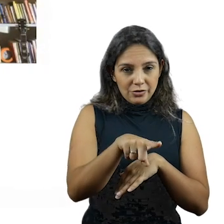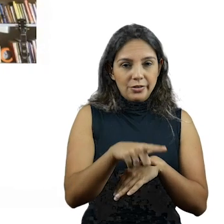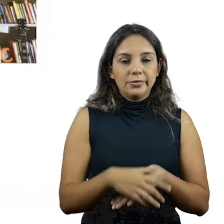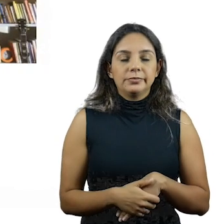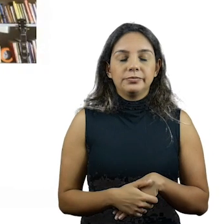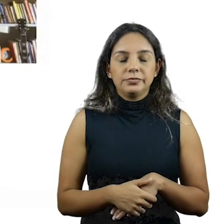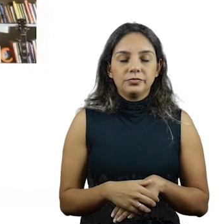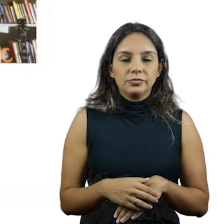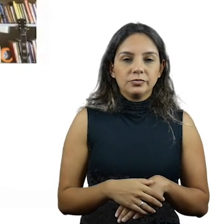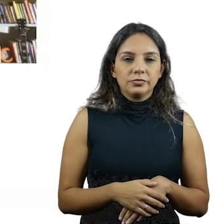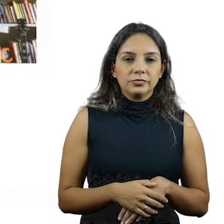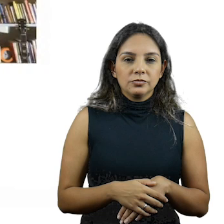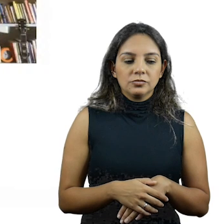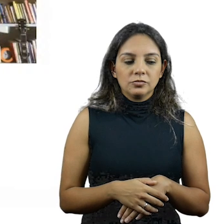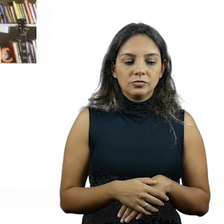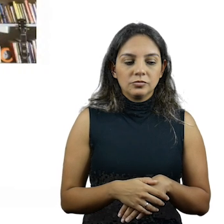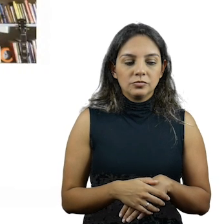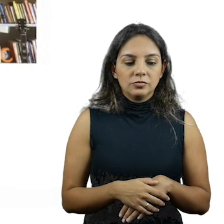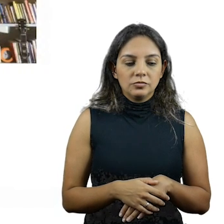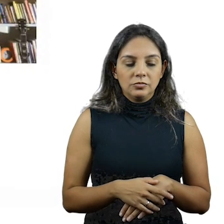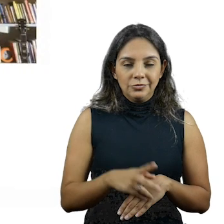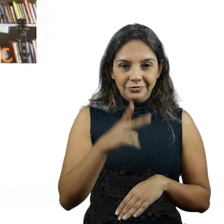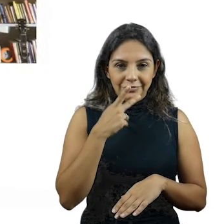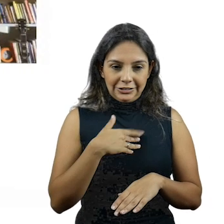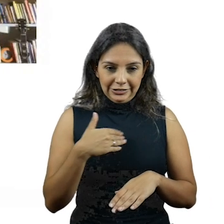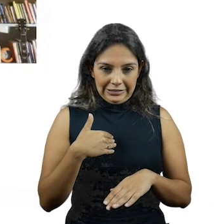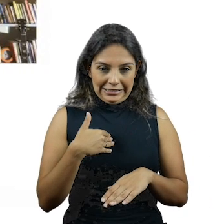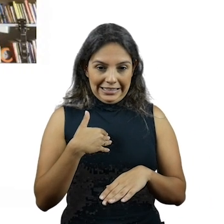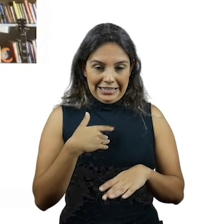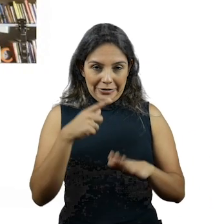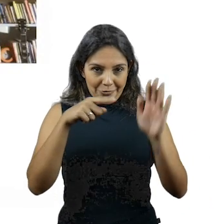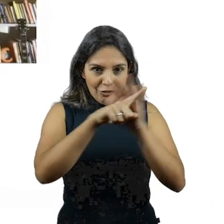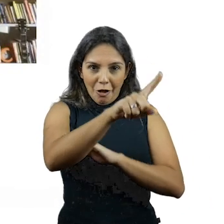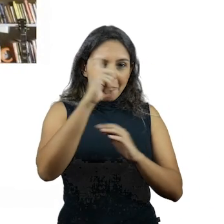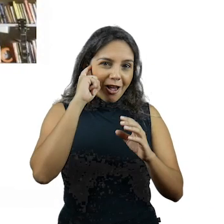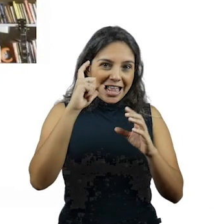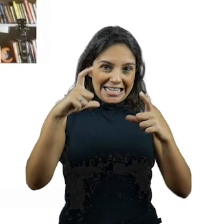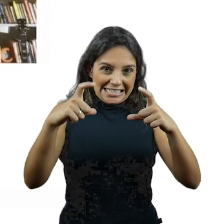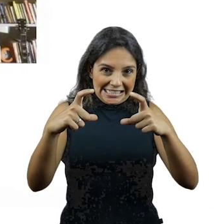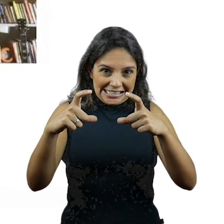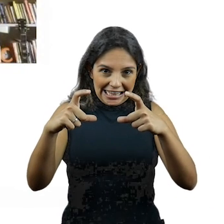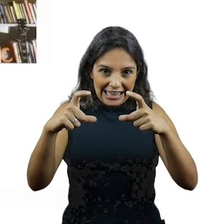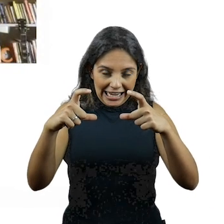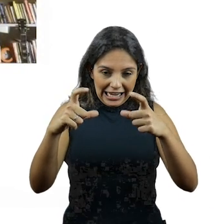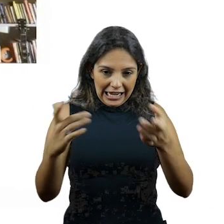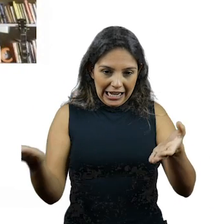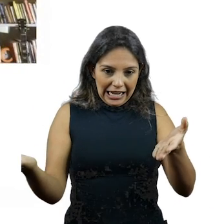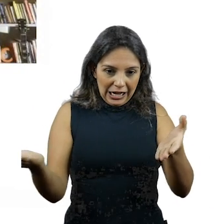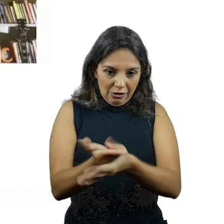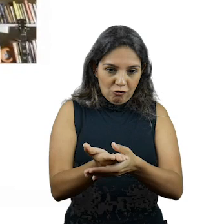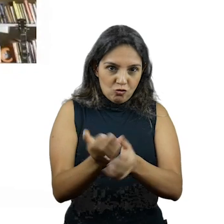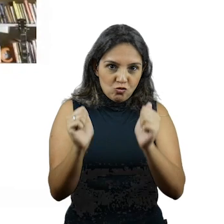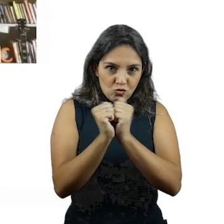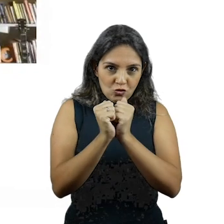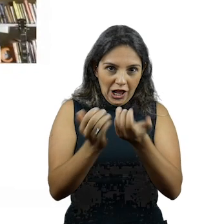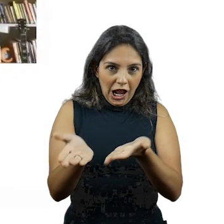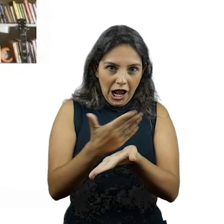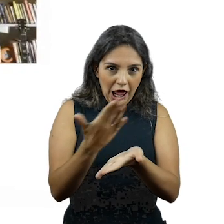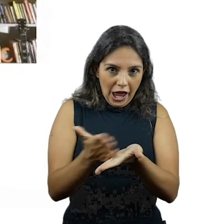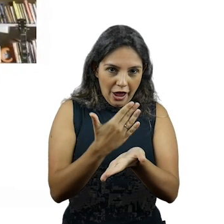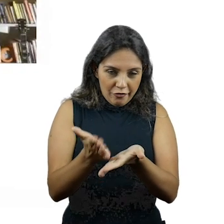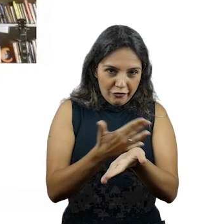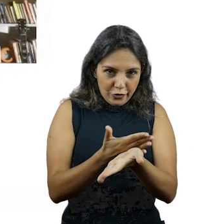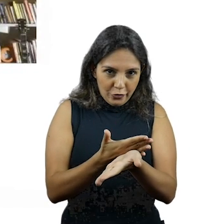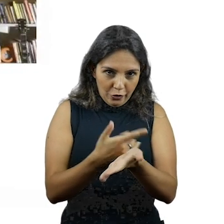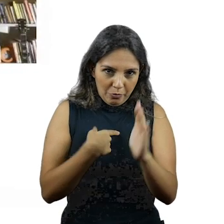né? Você chegou a pensar em colocar um CD dentro do livro? Não é Tony? É normal, você lembra o Zé Miguel Wisnik tem